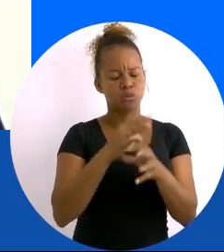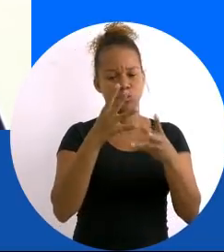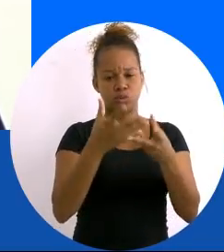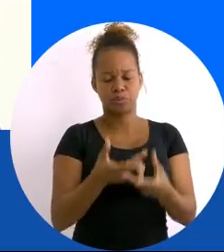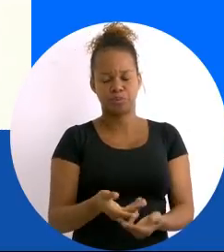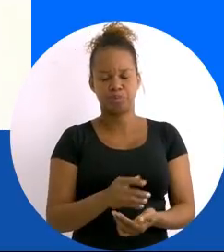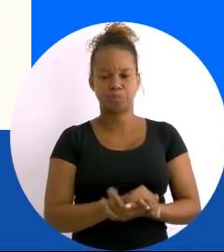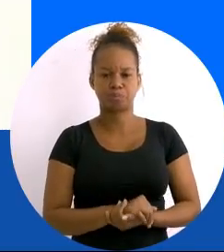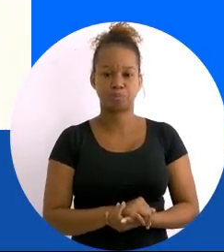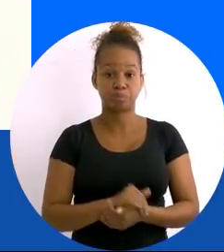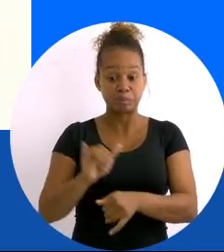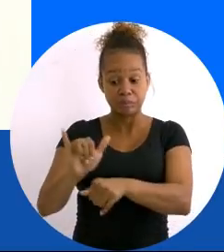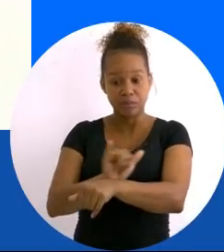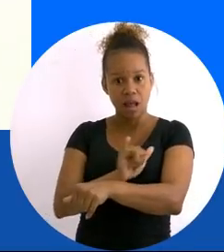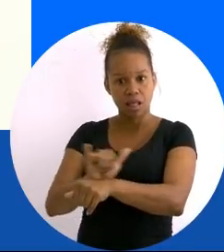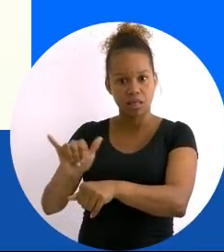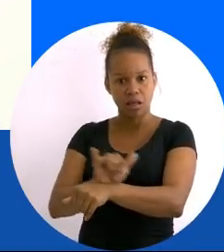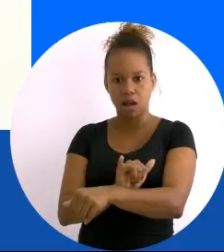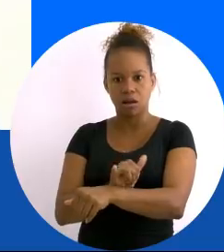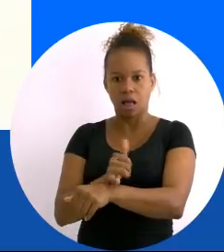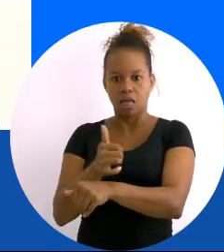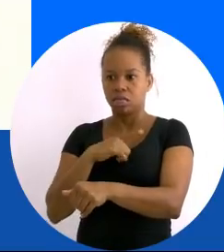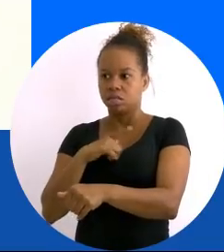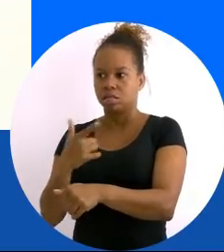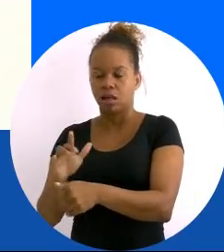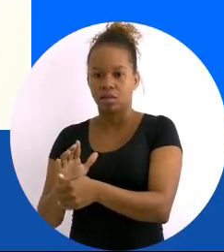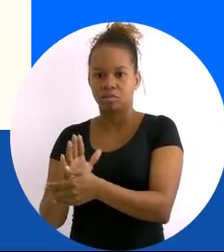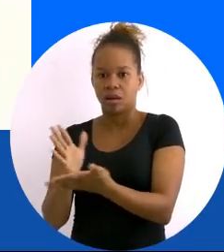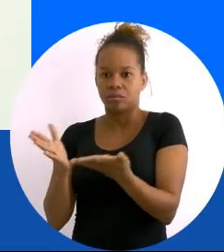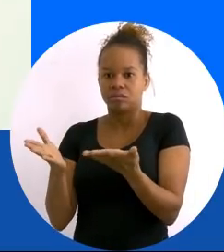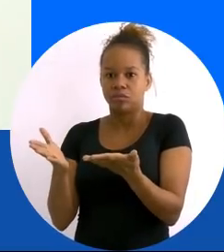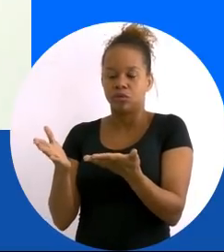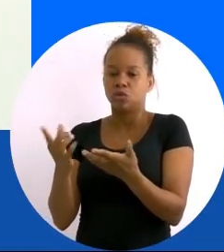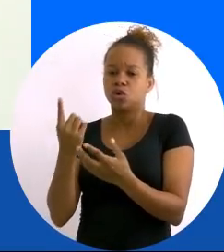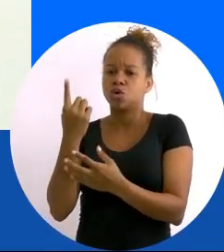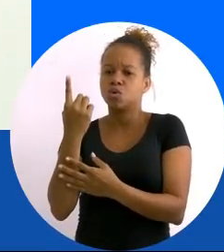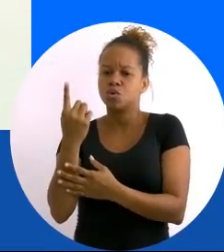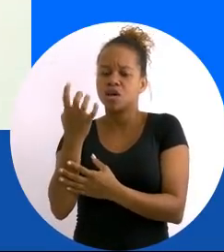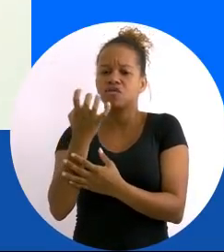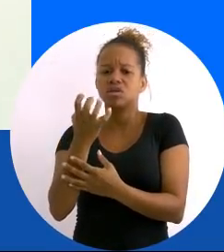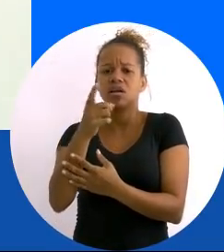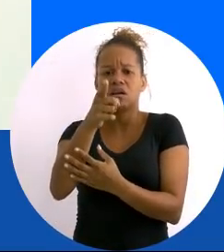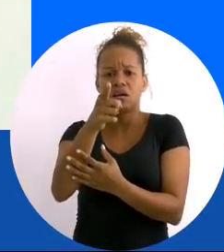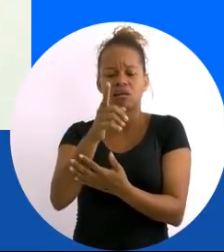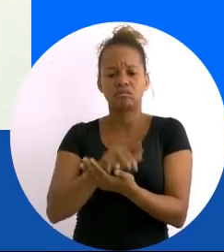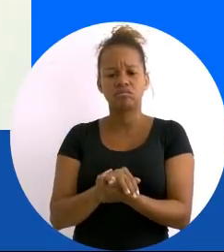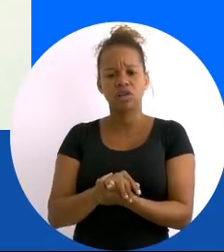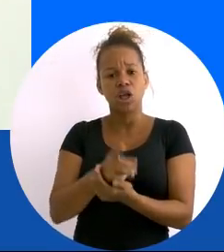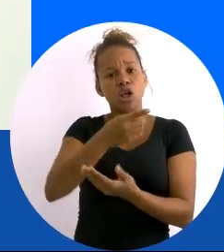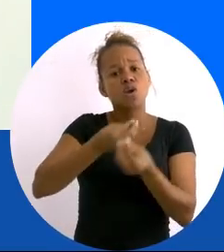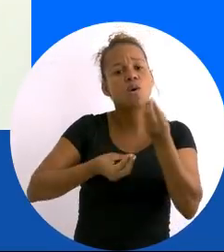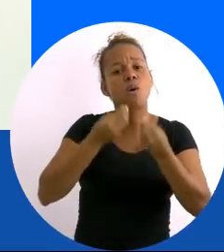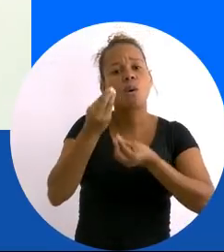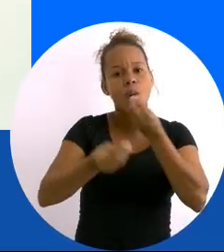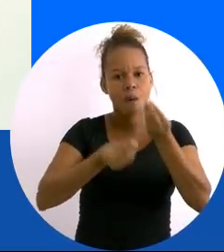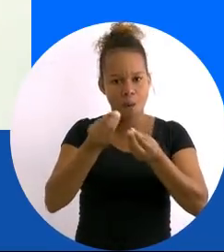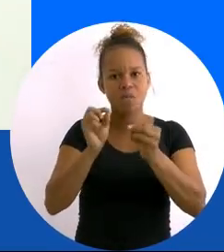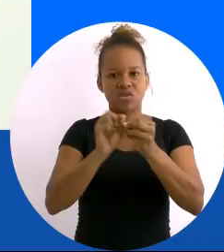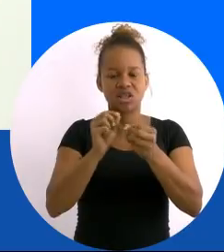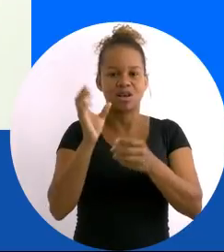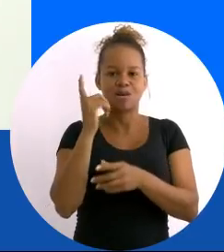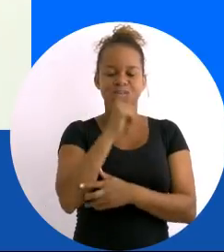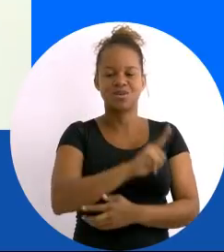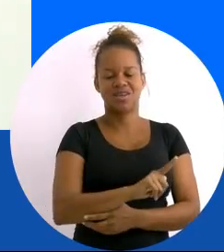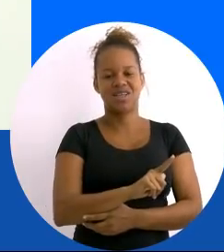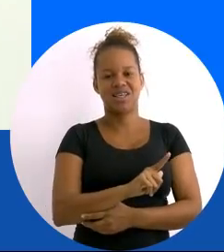toda. Estratégia nada mais é do que o que você quer e o como irá